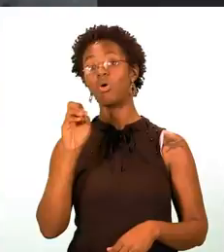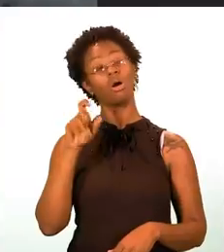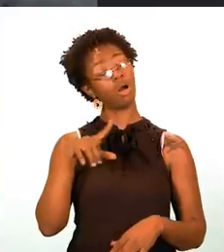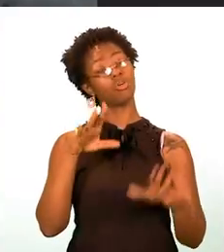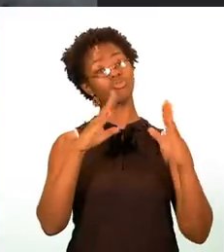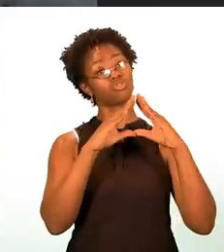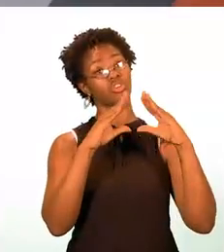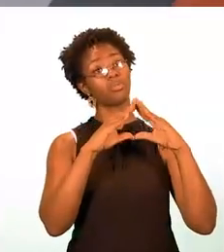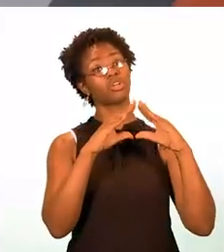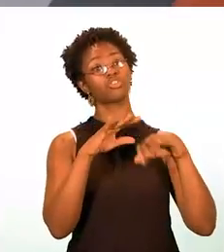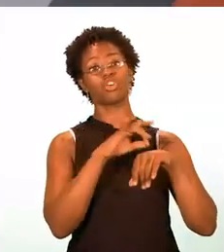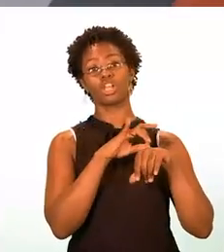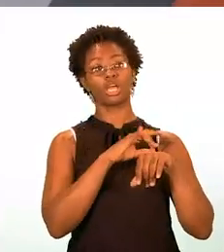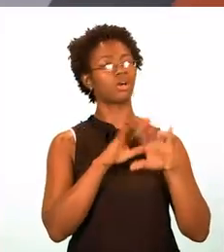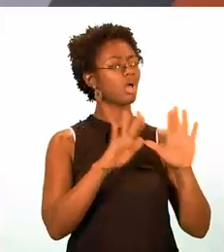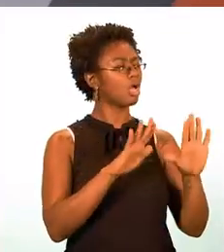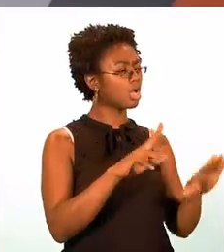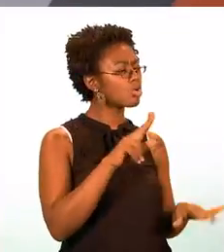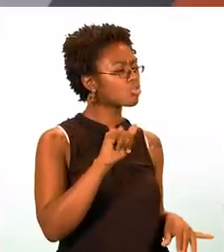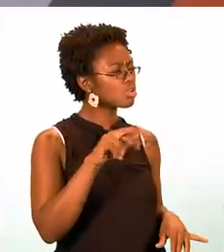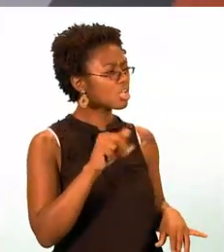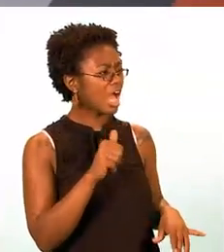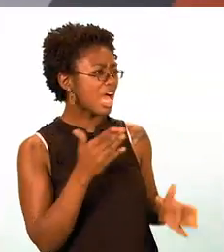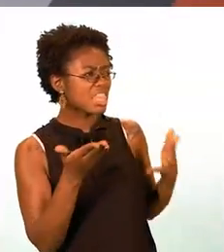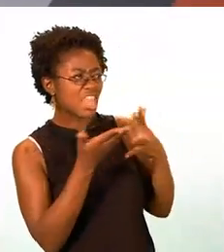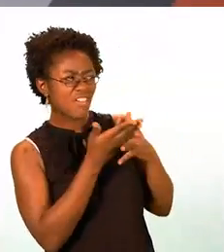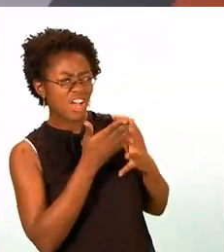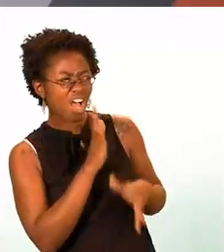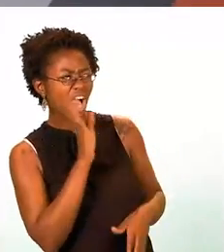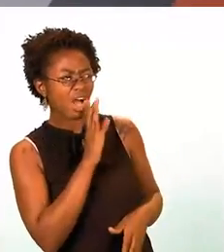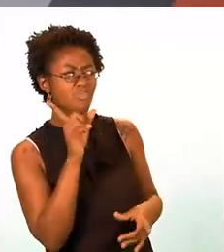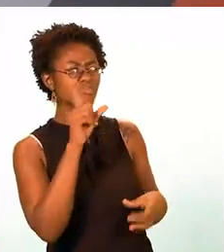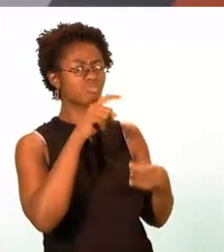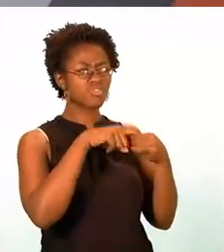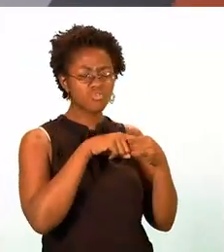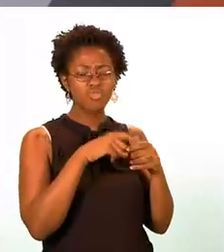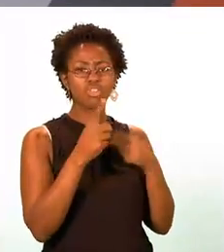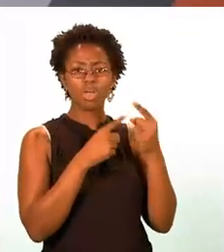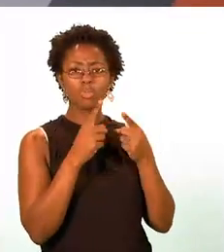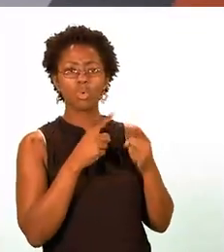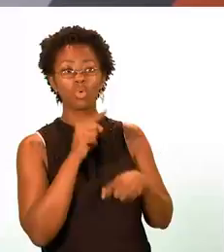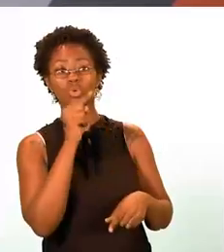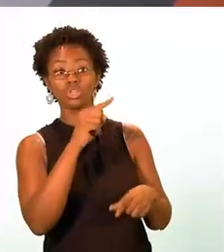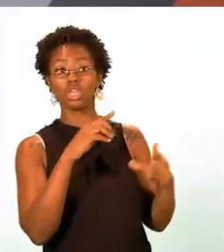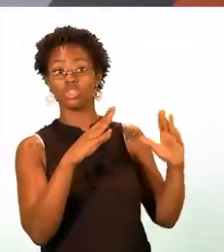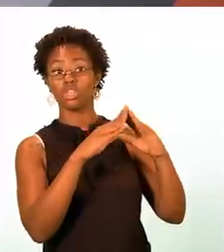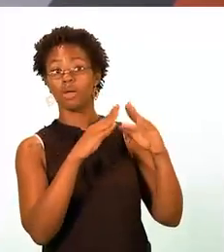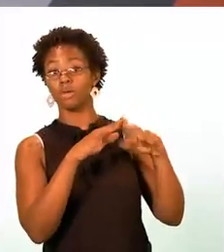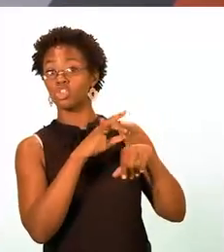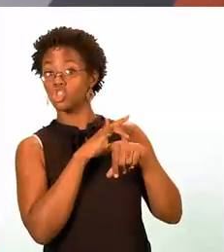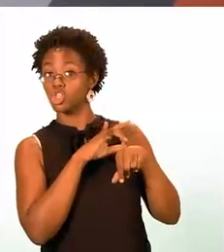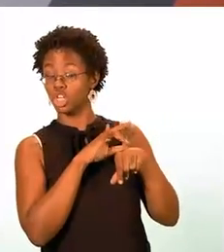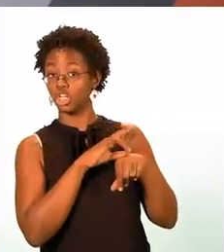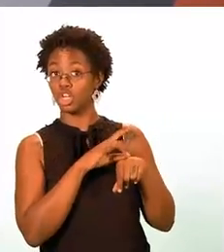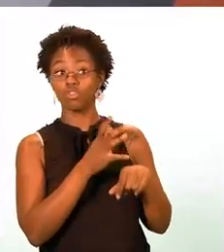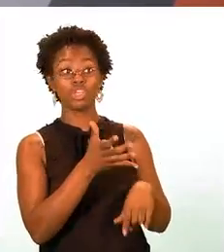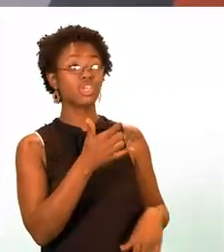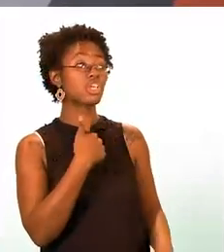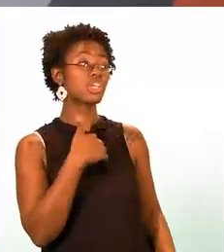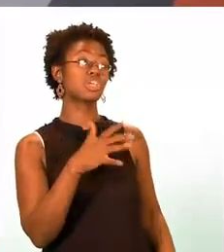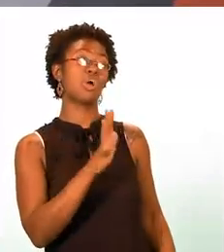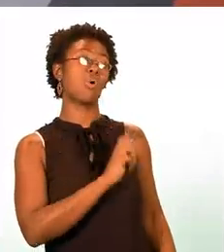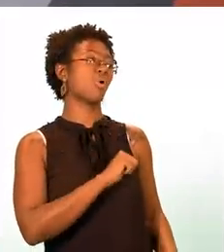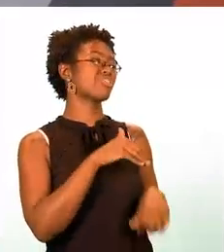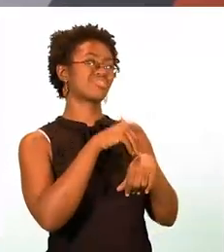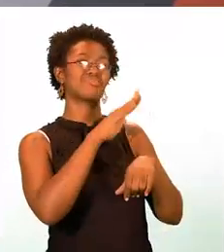muito bonito. Ah, Yara, então vamos fazer uma coisa, vamos dar um intervalo rapidinho comercial e vamos voltar direto nesse diamante negro, que